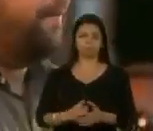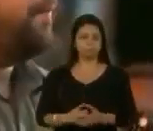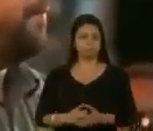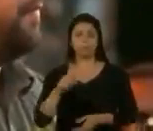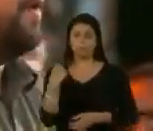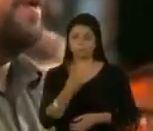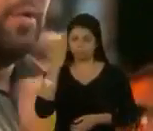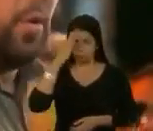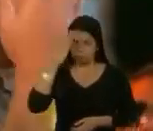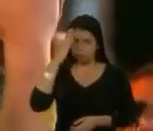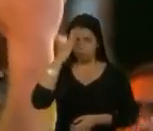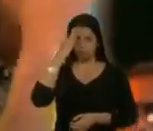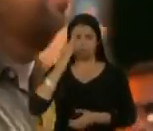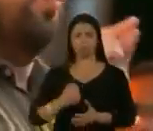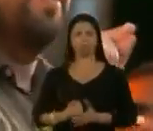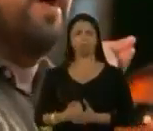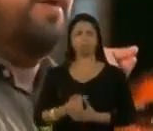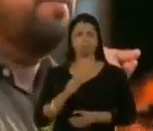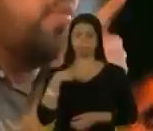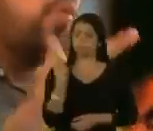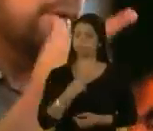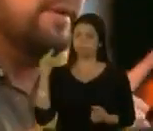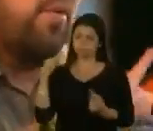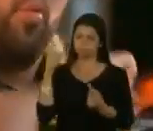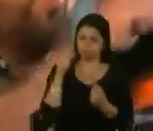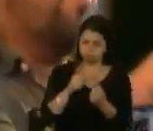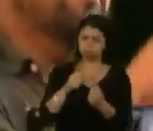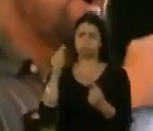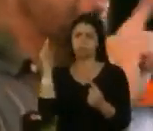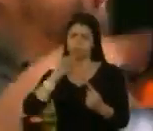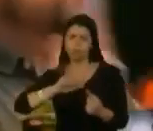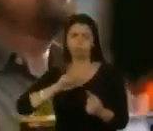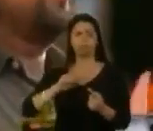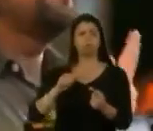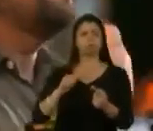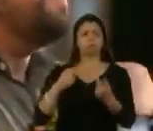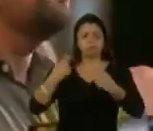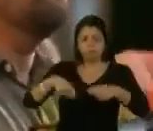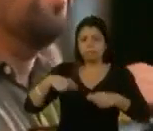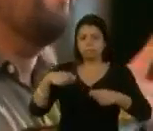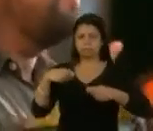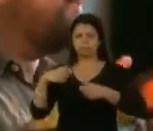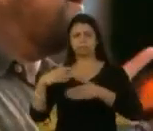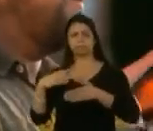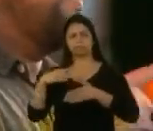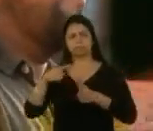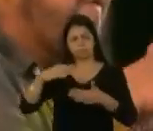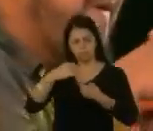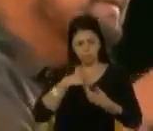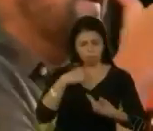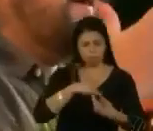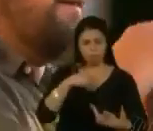Nós sabemos que para atingir os nossos objetivos, nós temos que ter conselheiros. E temos